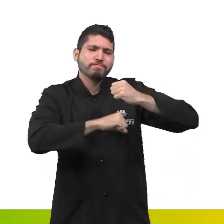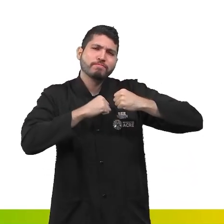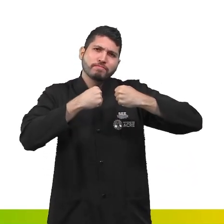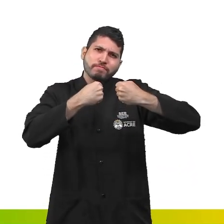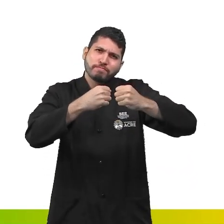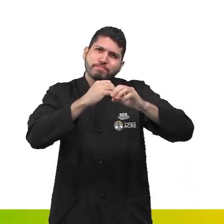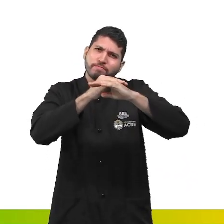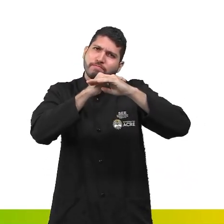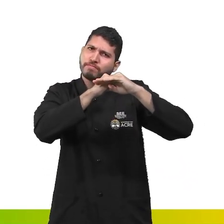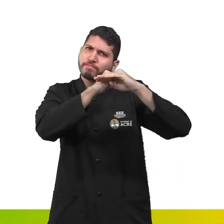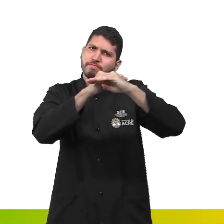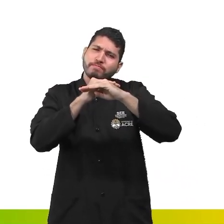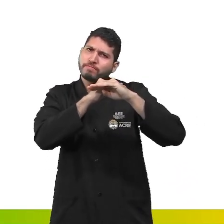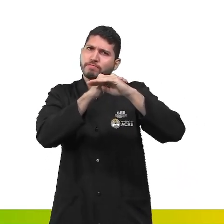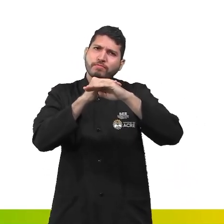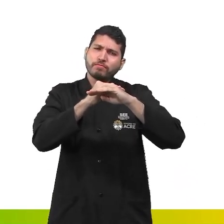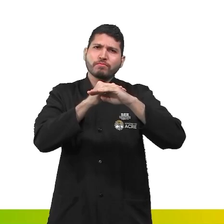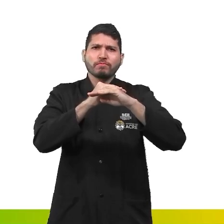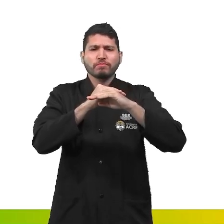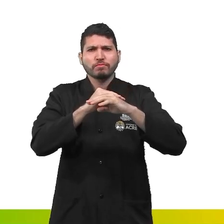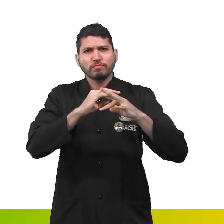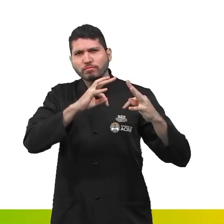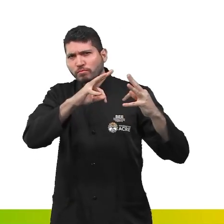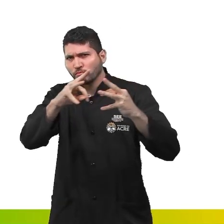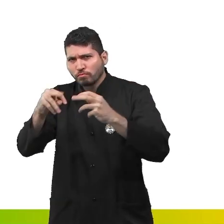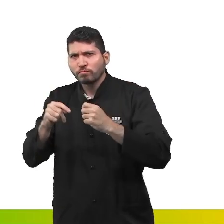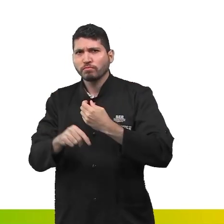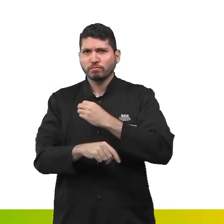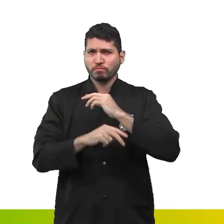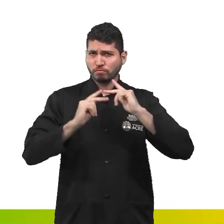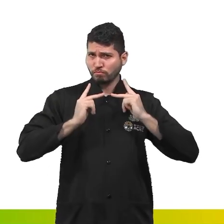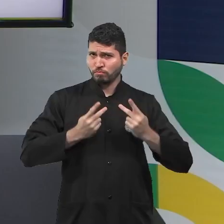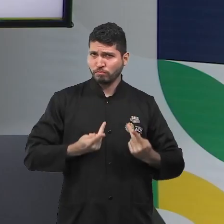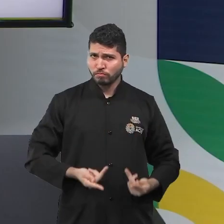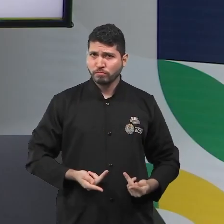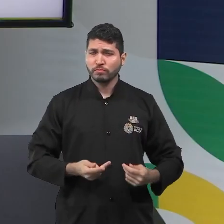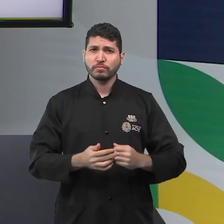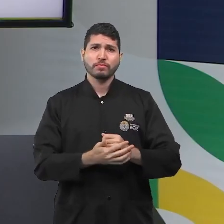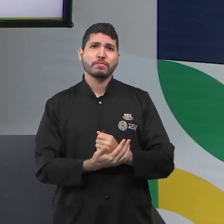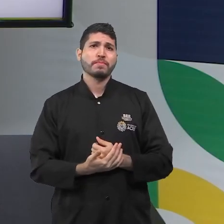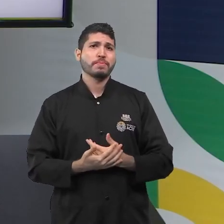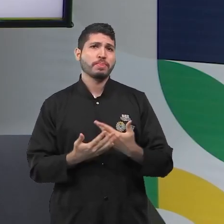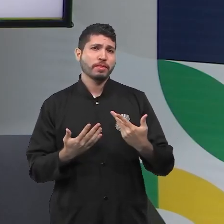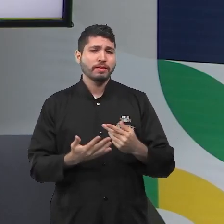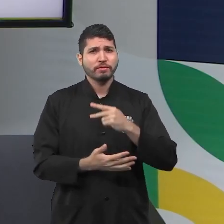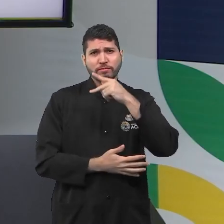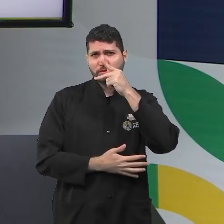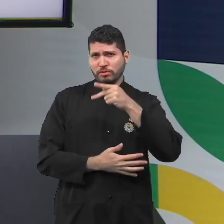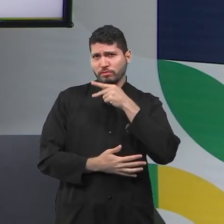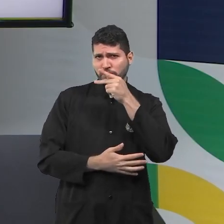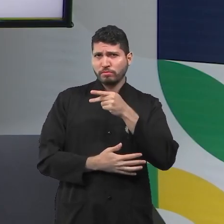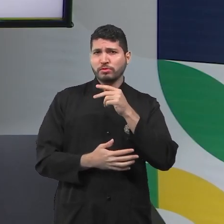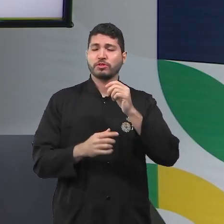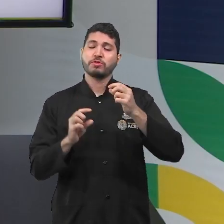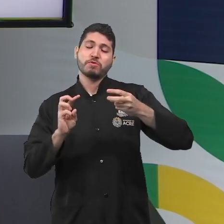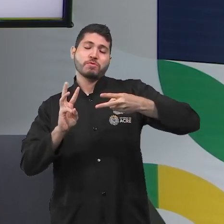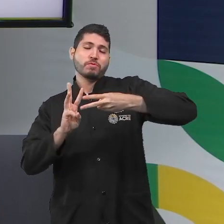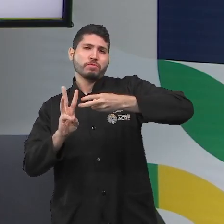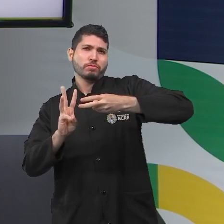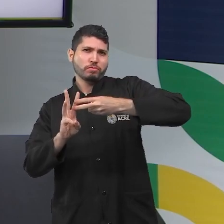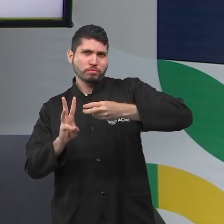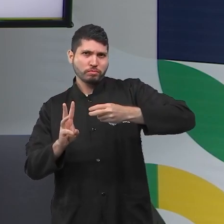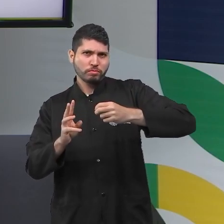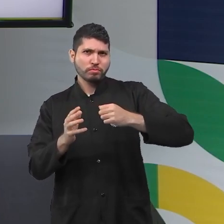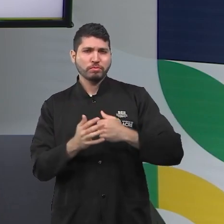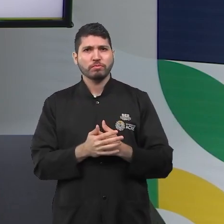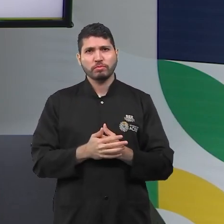a igualdade entre todos os seres humanos. Inclusive, o Bartolomeu de las Casas dizia que o índio era o